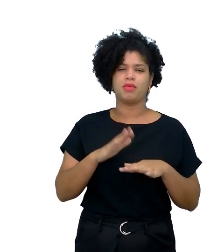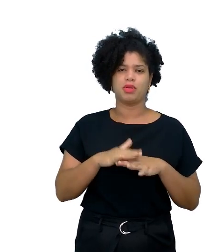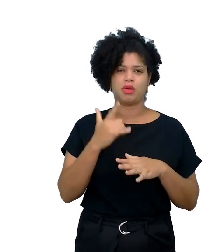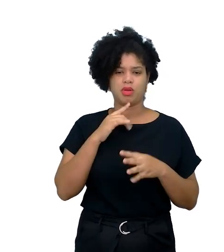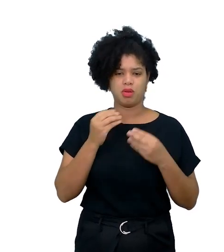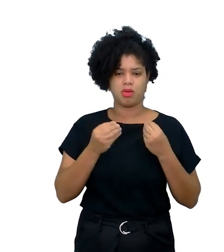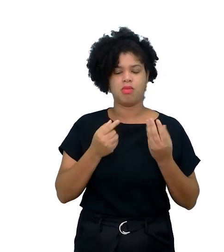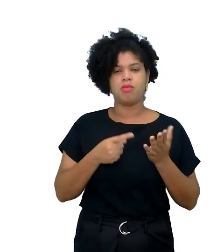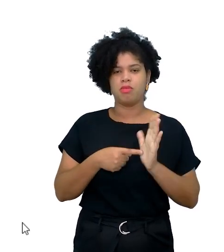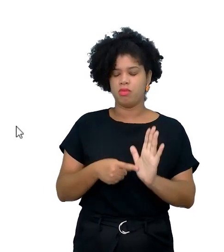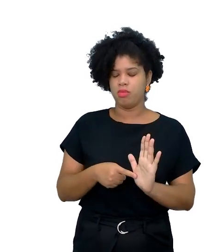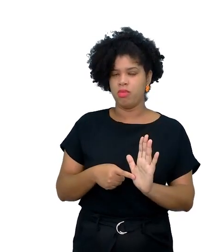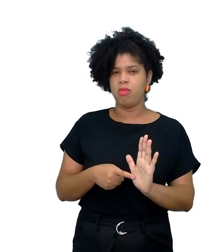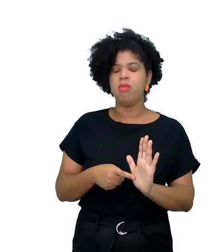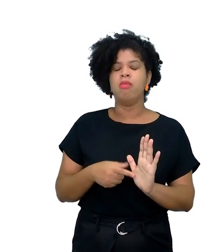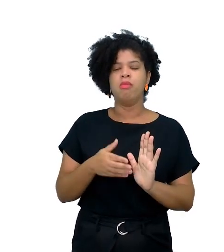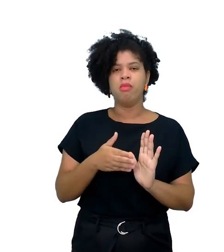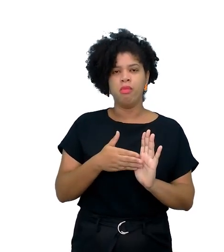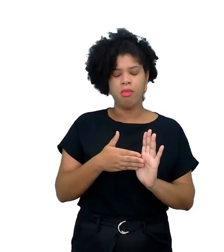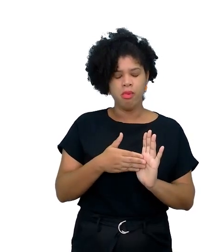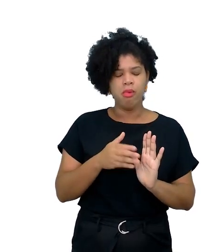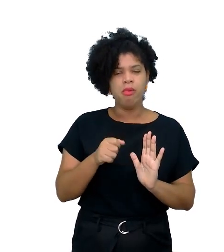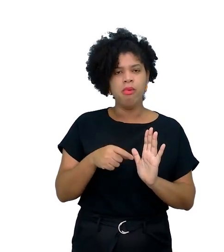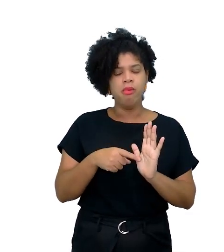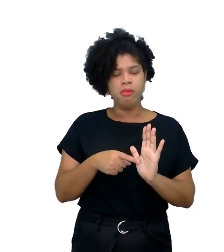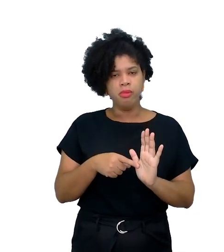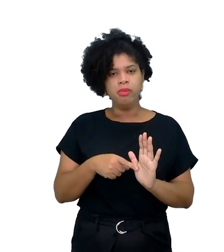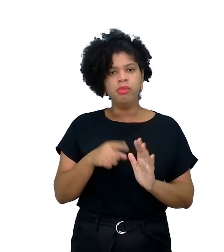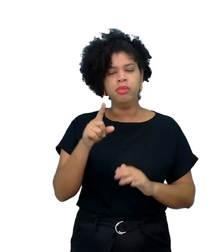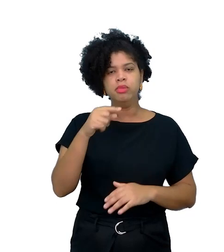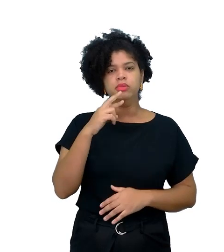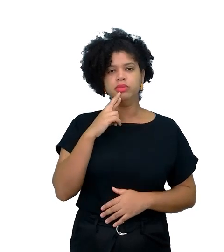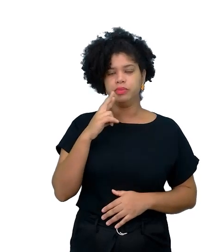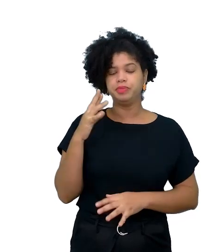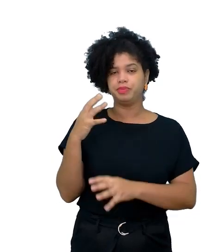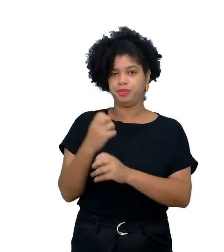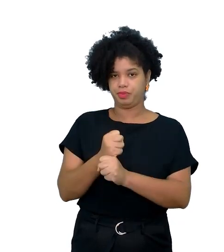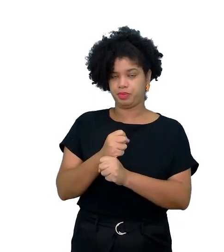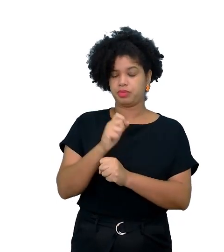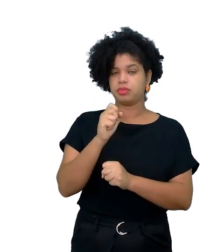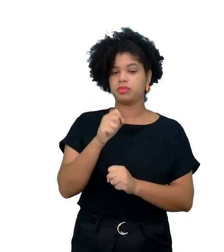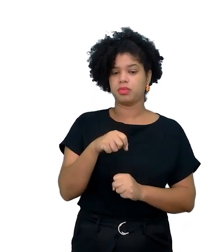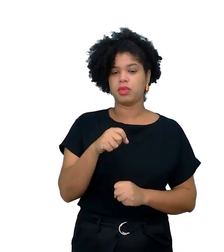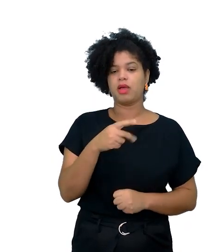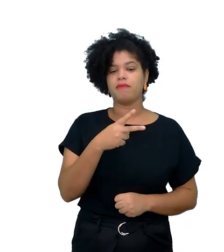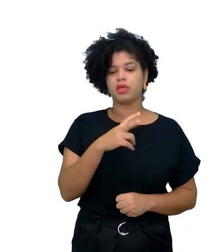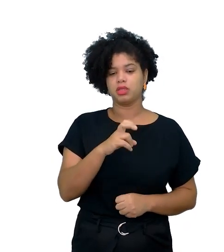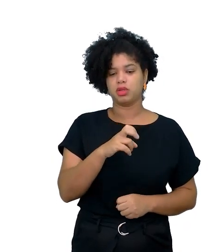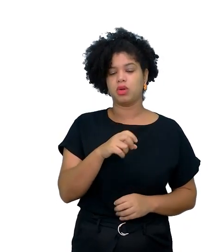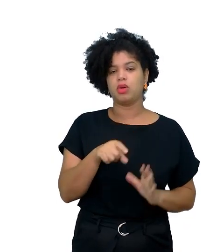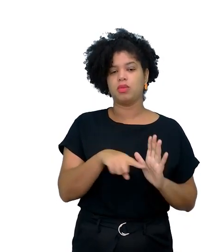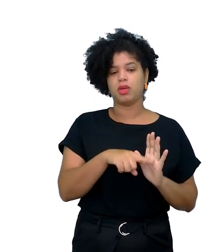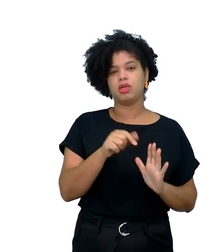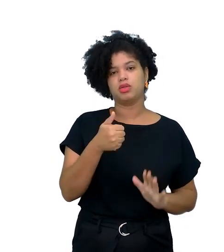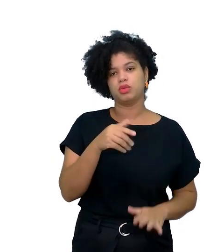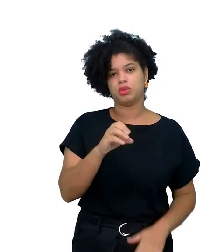as propostas, né? De eu pegar do todo, eu retirar 10, né? Subtrair 10, que que são 10,